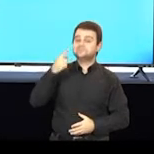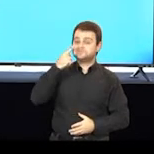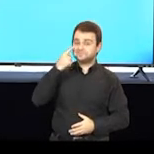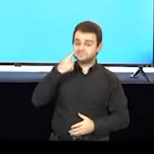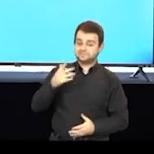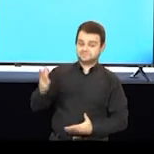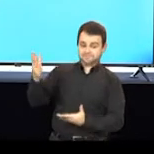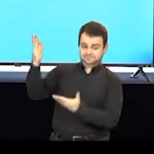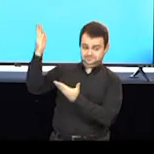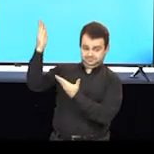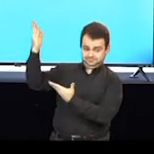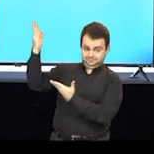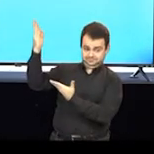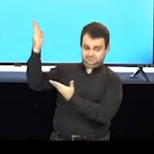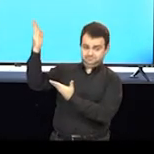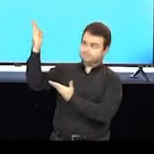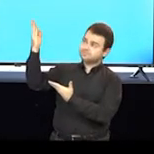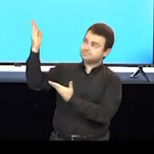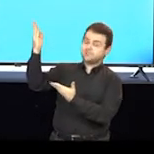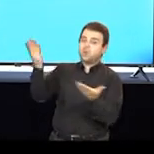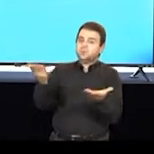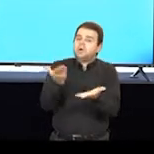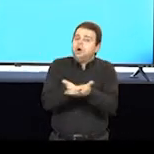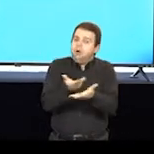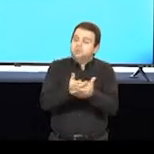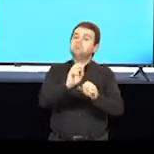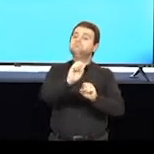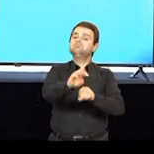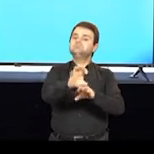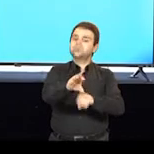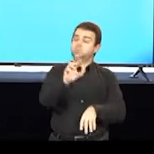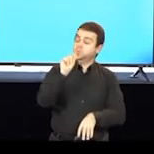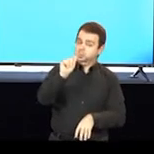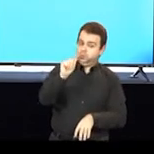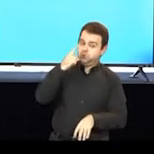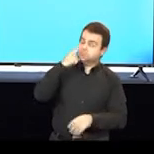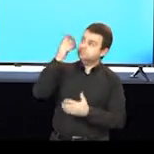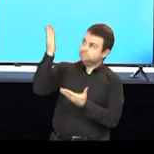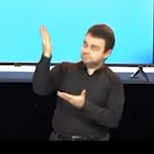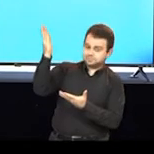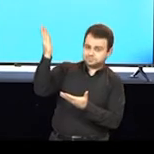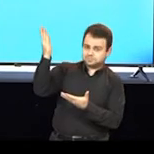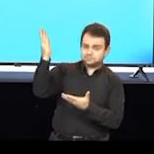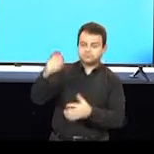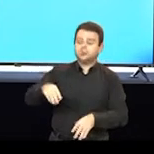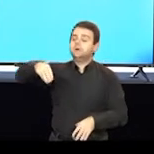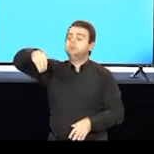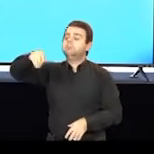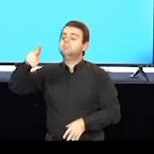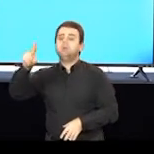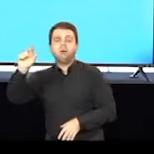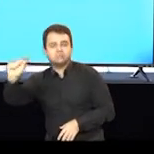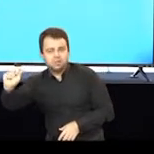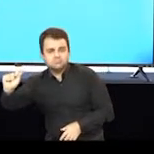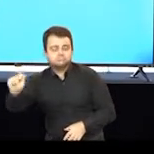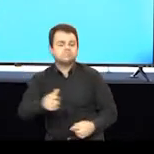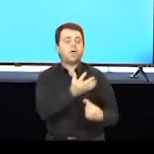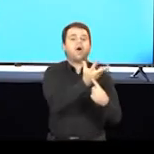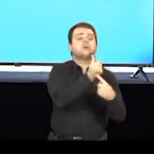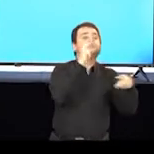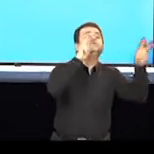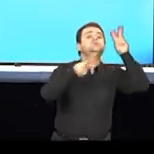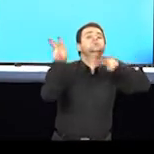hoje, a nossa aula de hoje, vai falar sobre a relação da moda e a arte